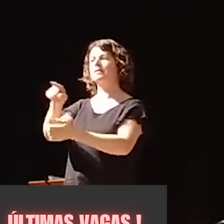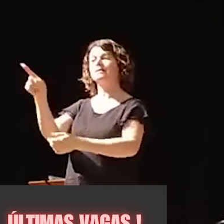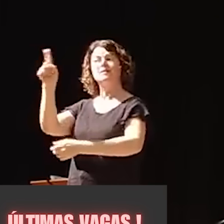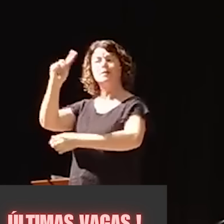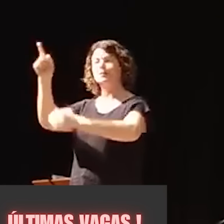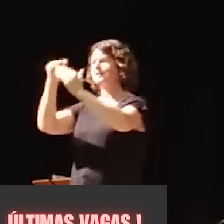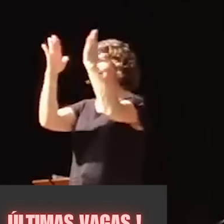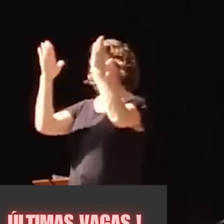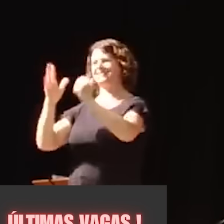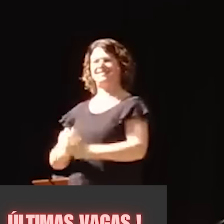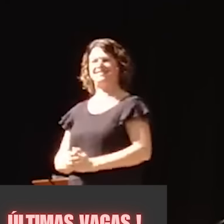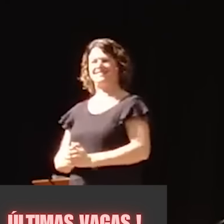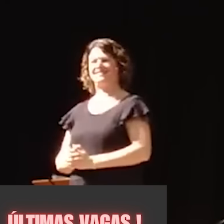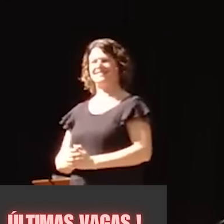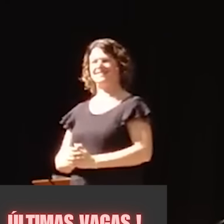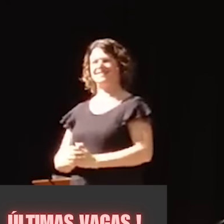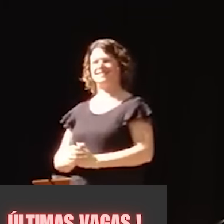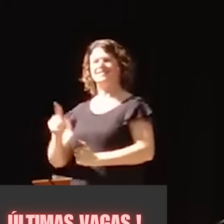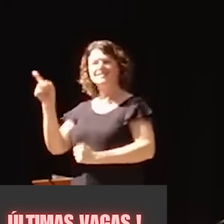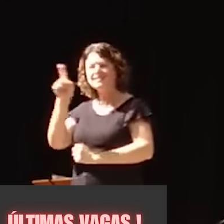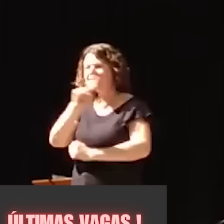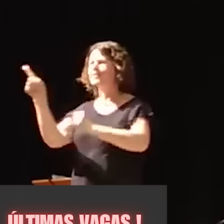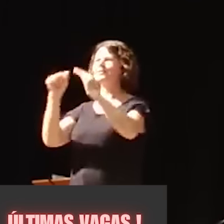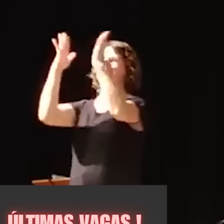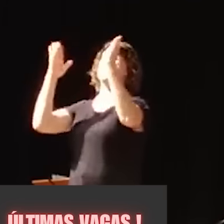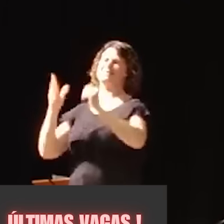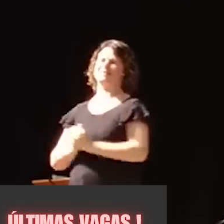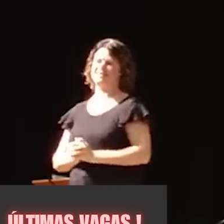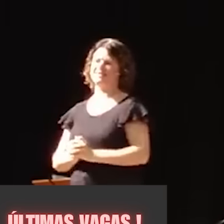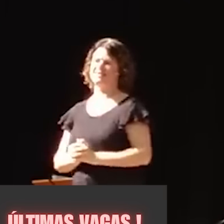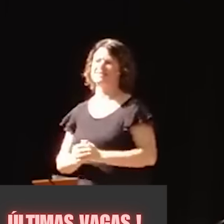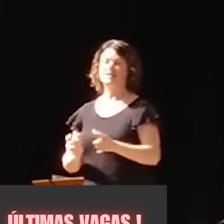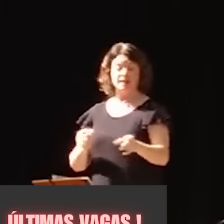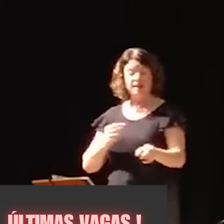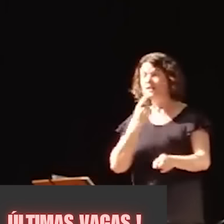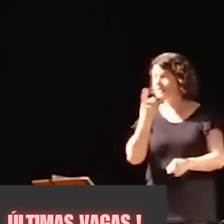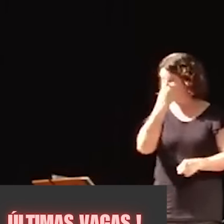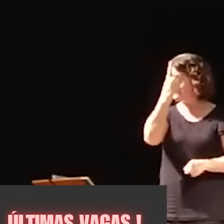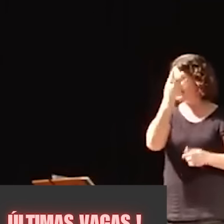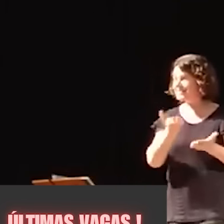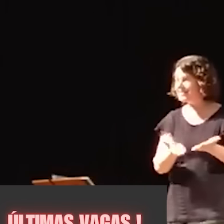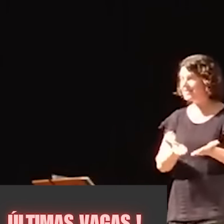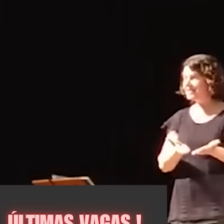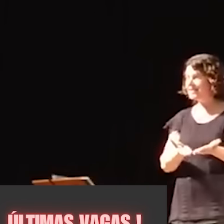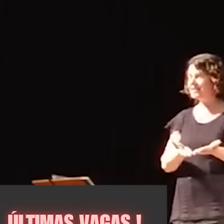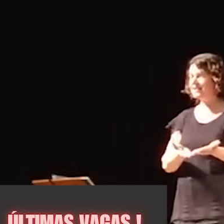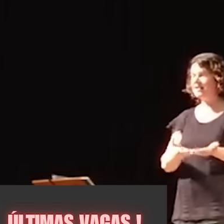Davi tinha tudo para desistir a família dele foi sequestrada pel os amalequitas Você sabe quem são os amalequitas